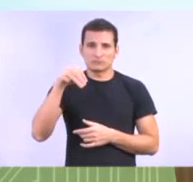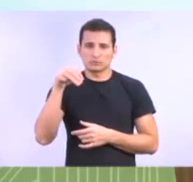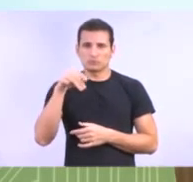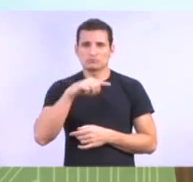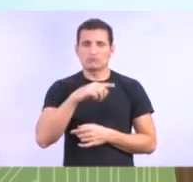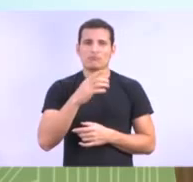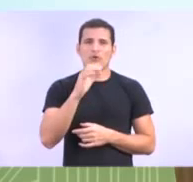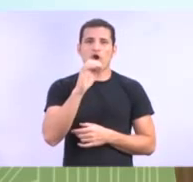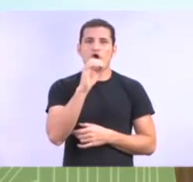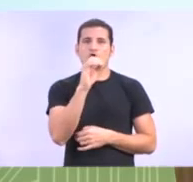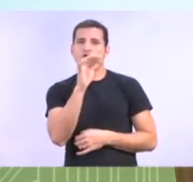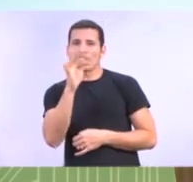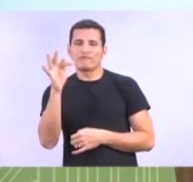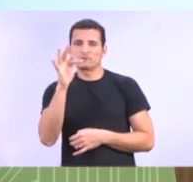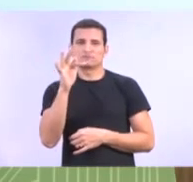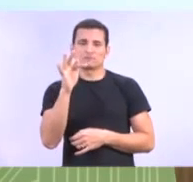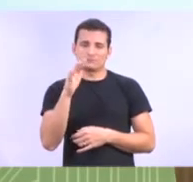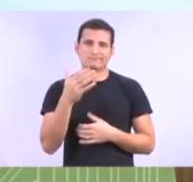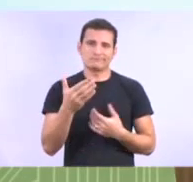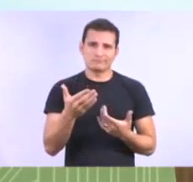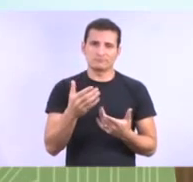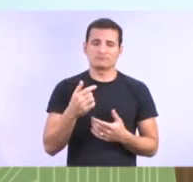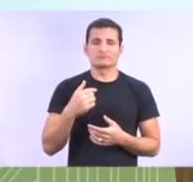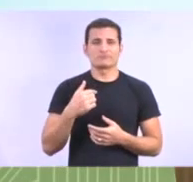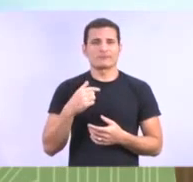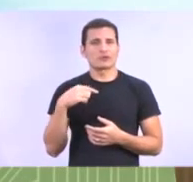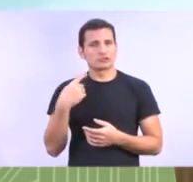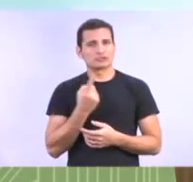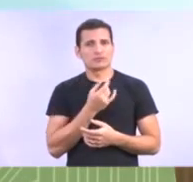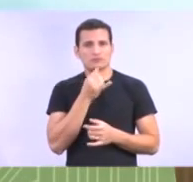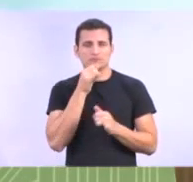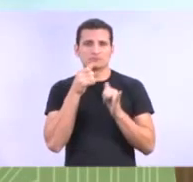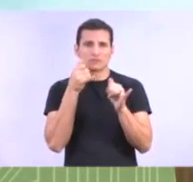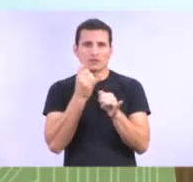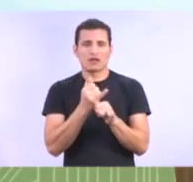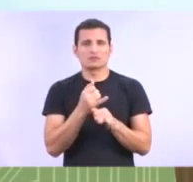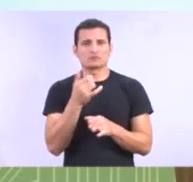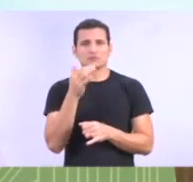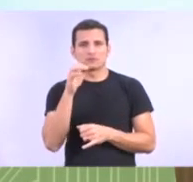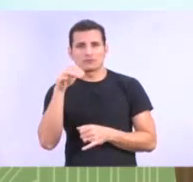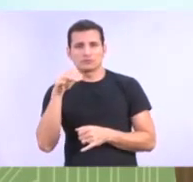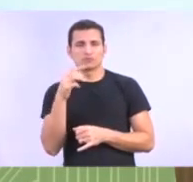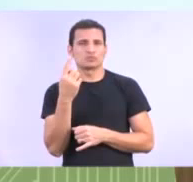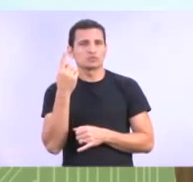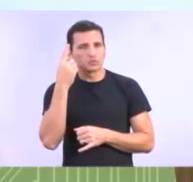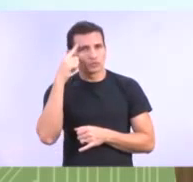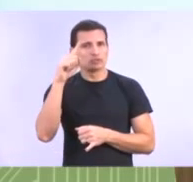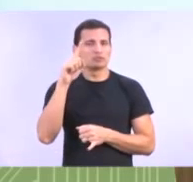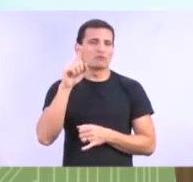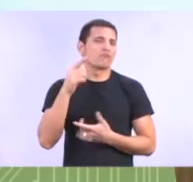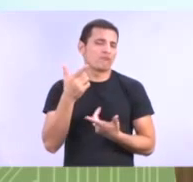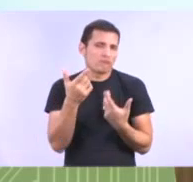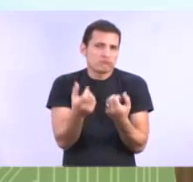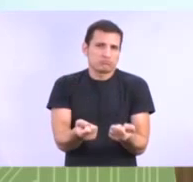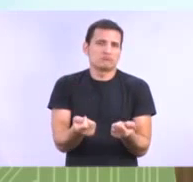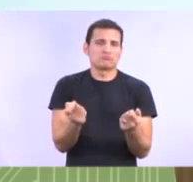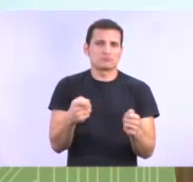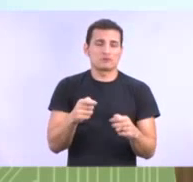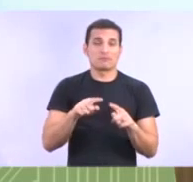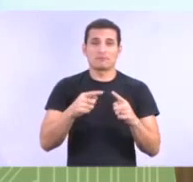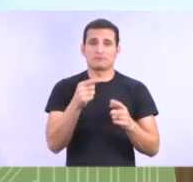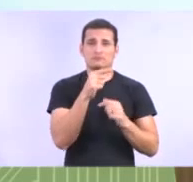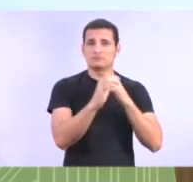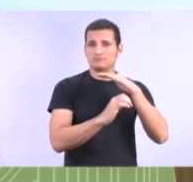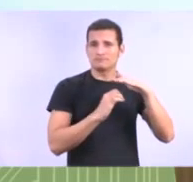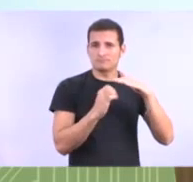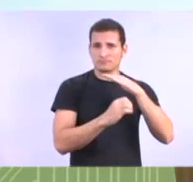ar. Para a gente ficar sem internet em casa 10 minutos, 1 hora, às vezes um dia, é tolerável. Mas para uma grande